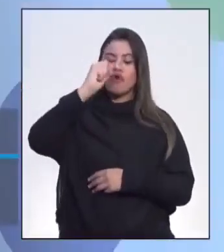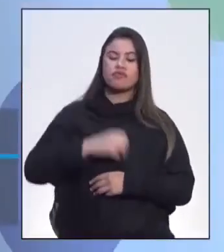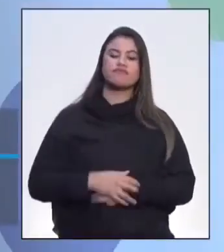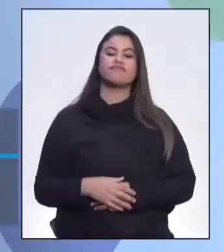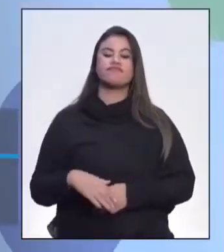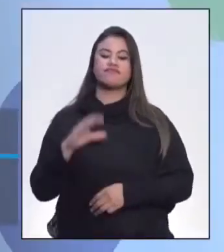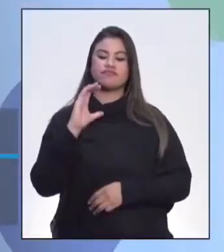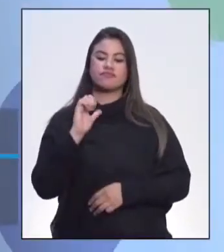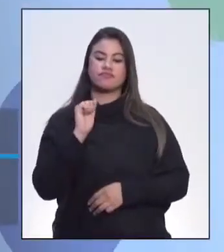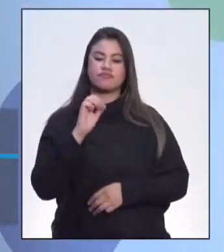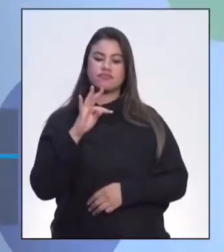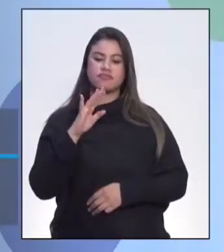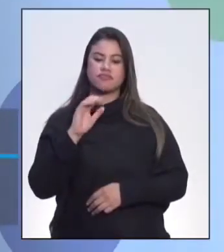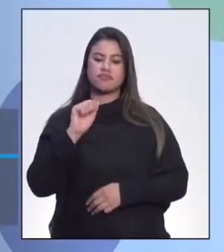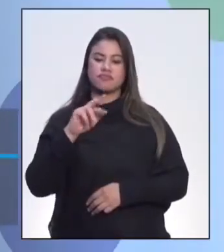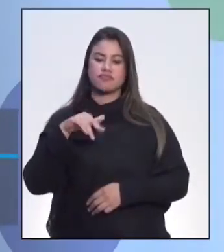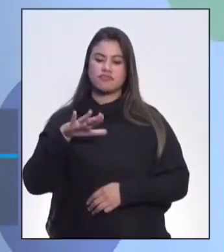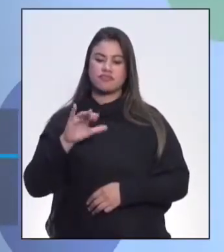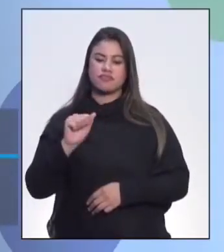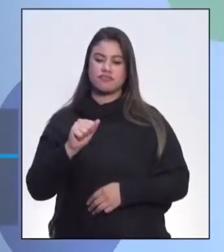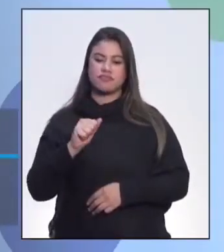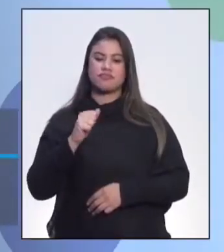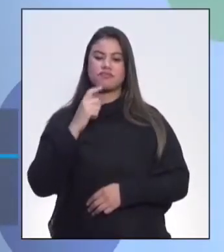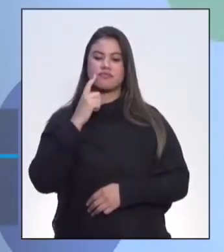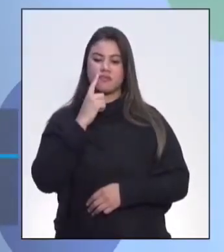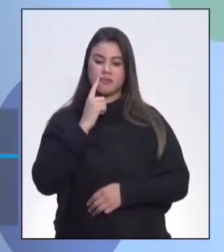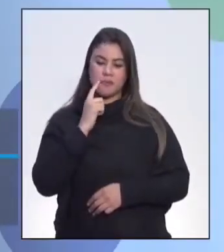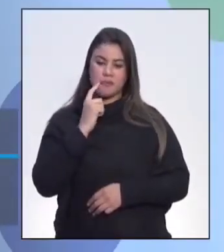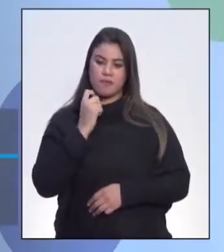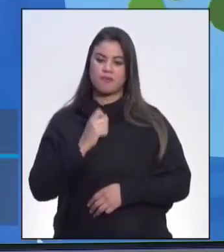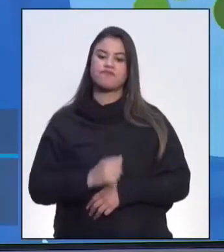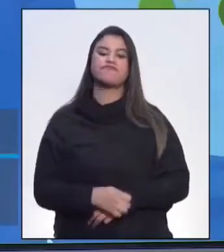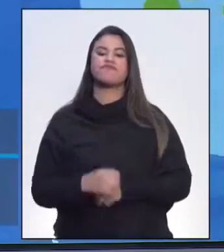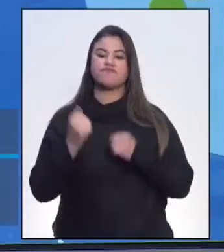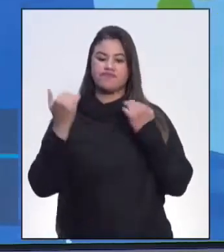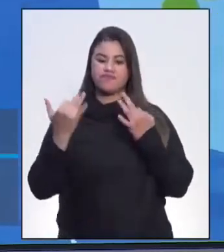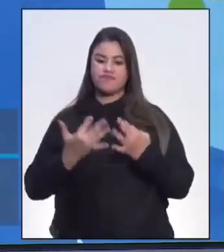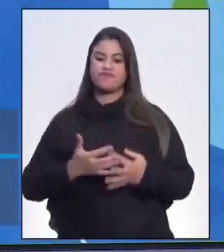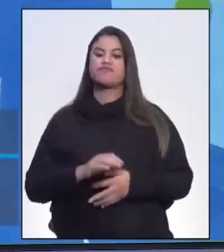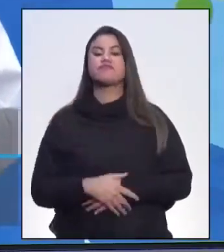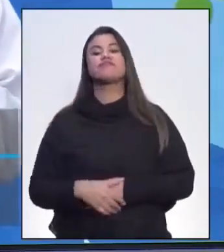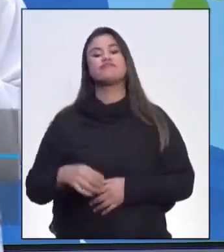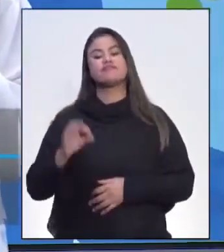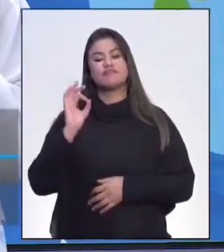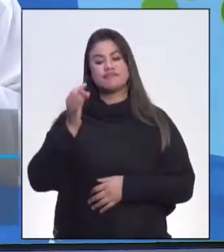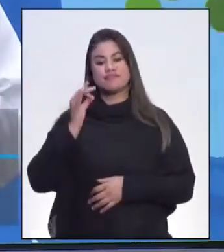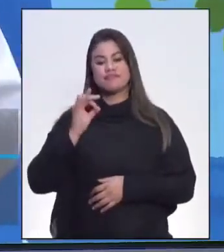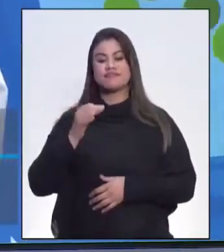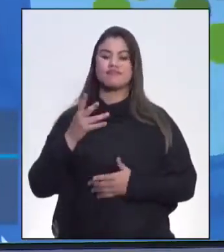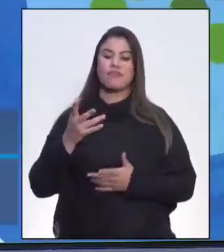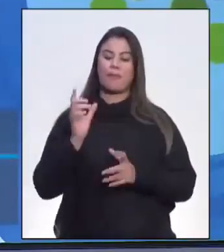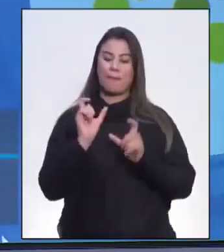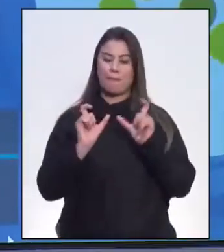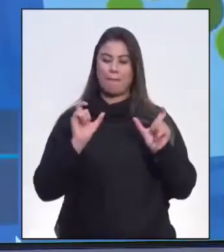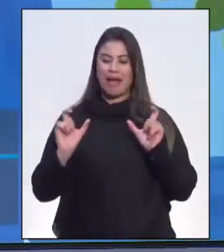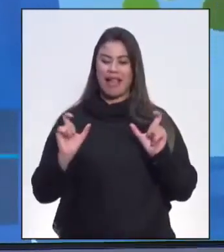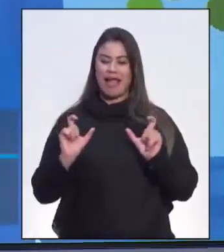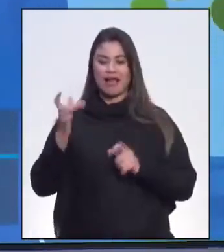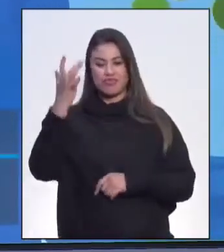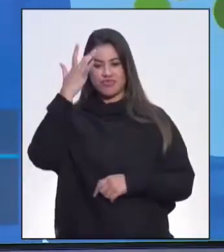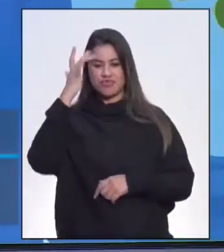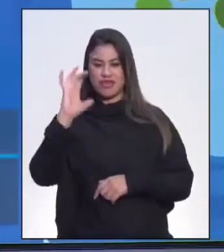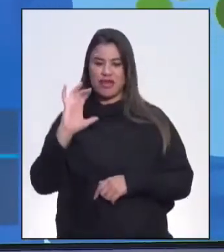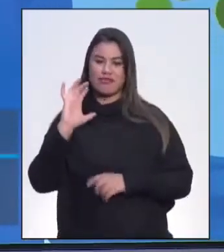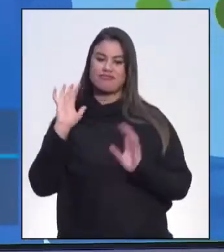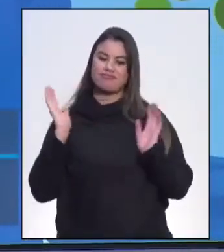aqui, ó, que a corda vocal engrossa a parede. Perfeito. Perfeito. Mas a gente, né, às vezes a gente não conhece a palavrinha espesso, né? Então a gente